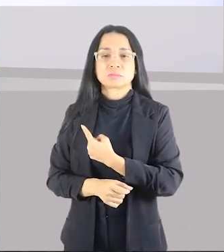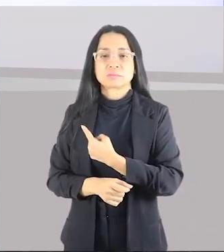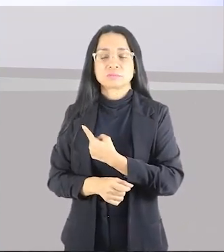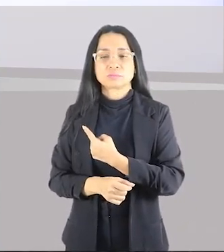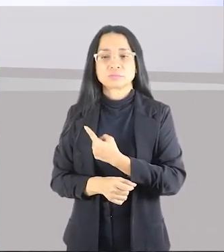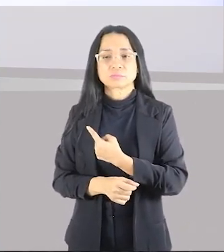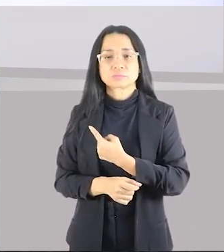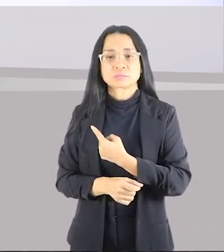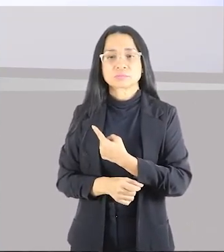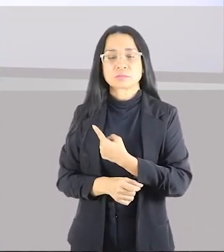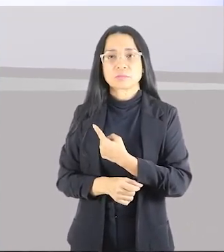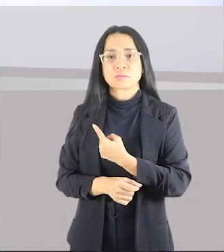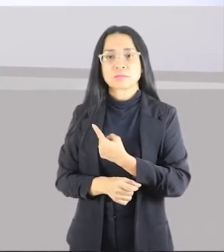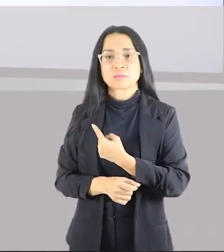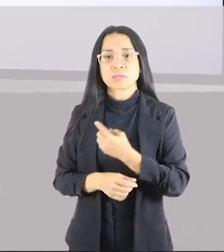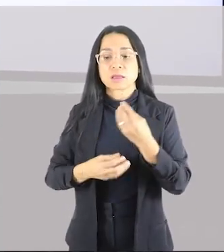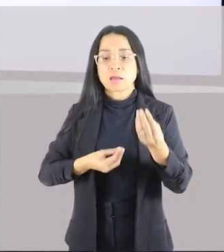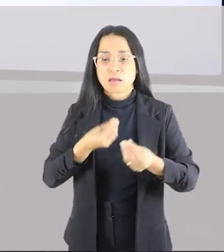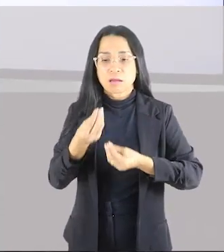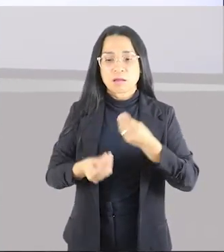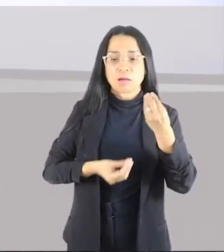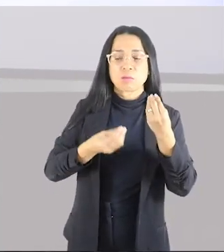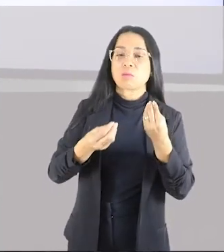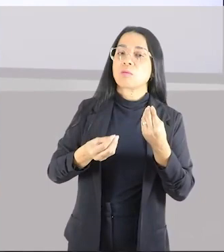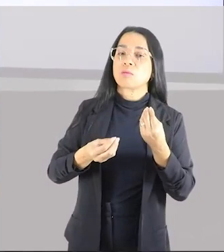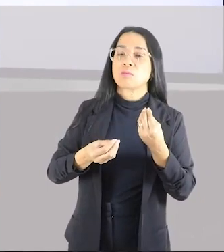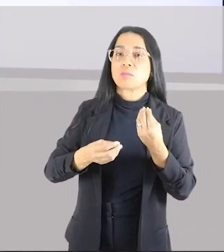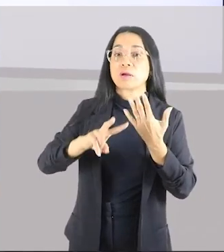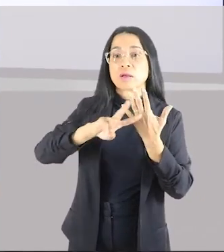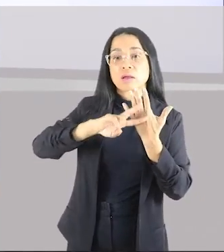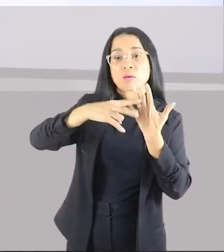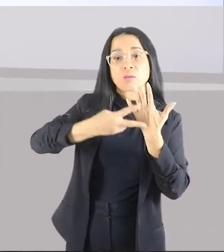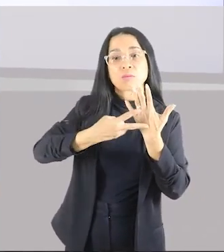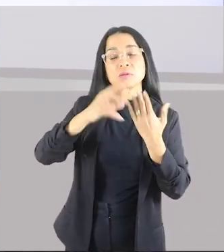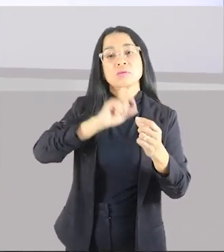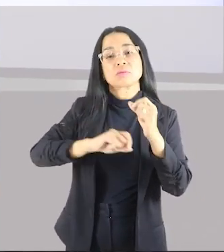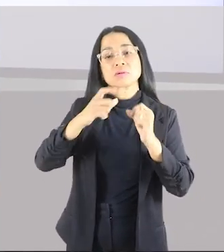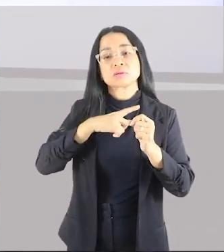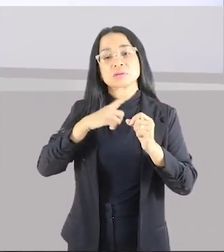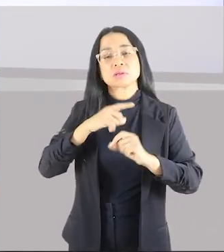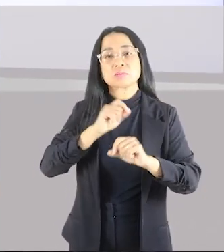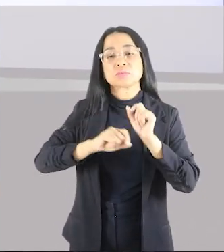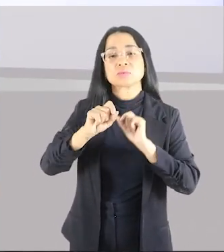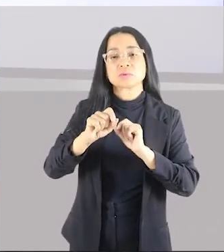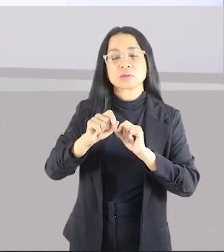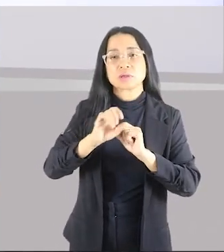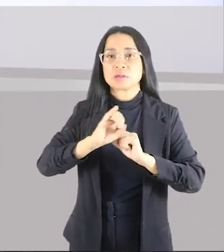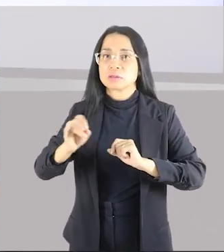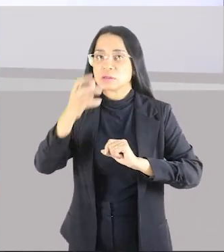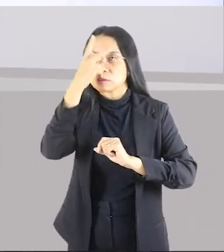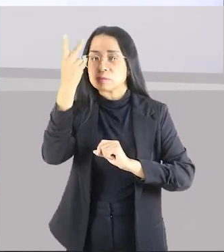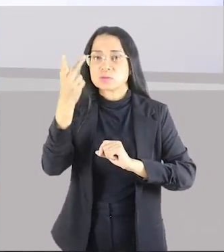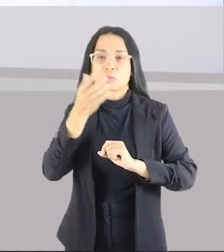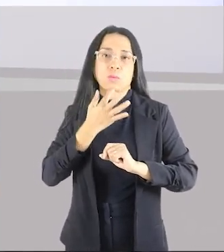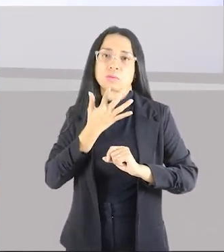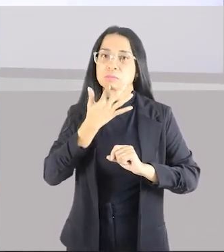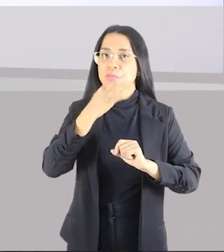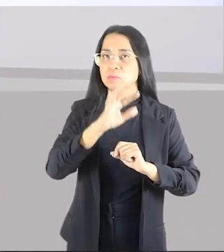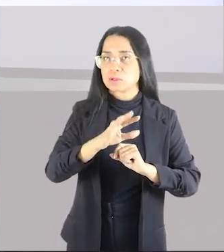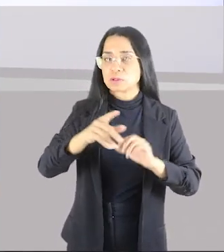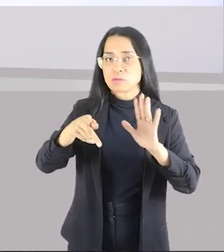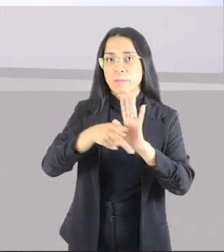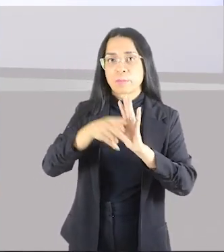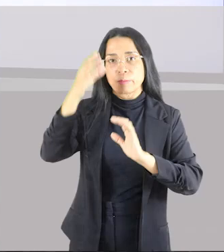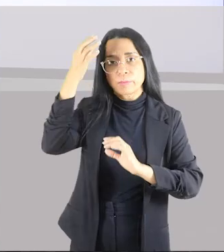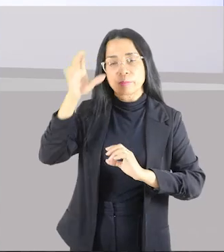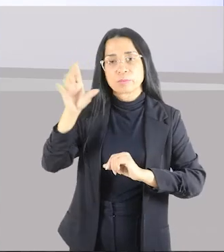Como consequência disso, nós temos, se essa população não consegue conhecer a sua própria cultura, isso